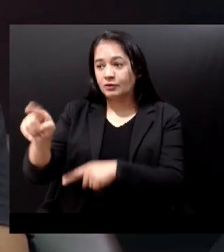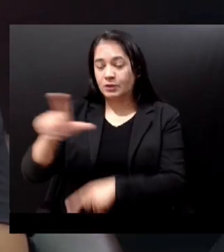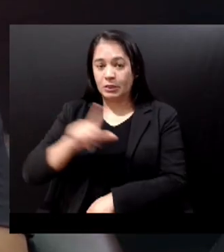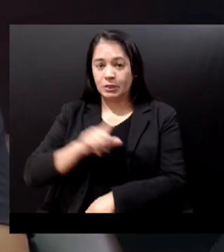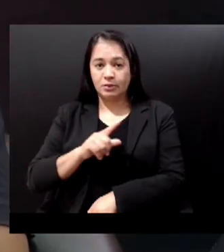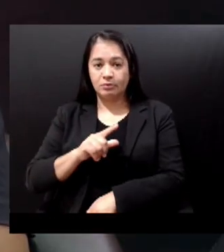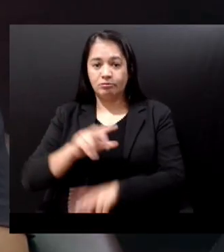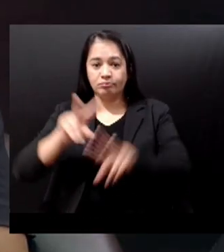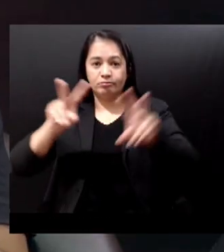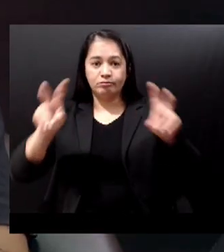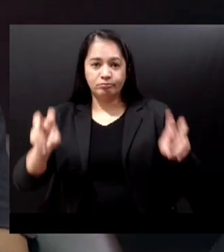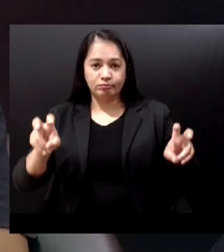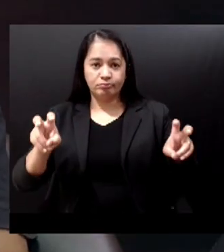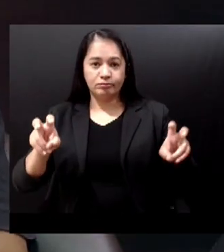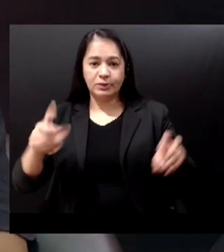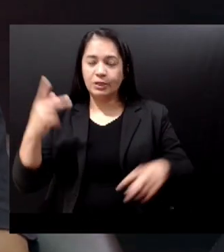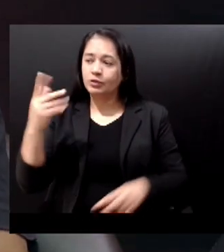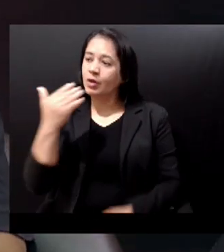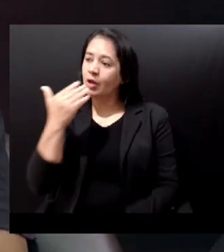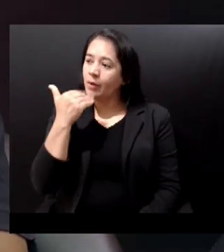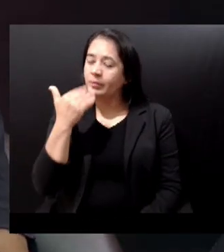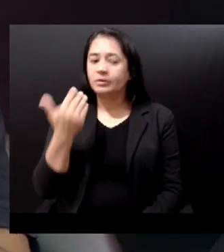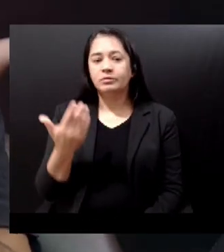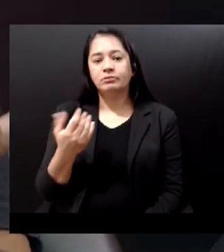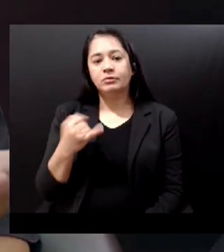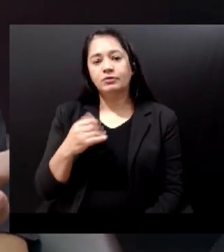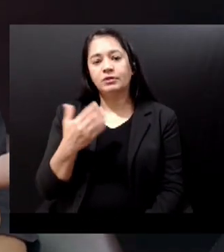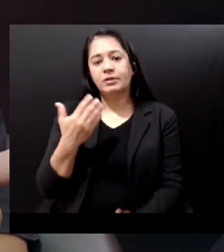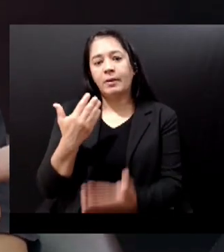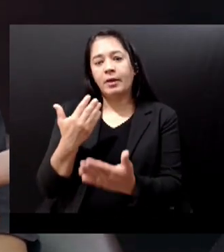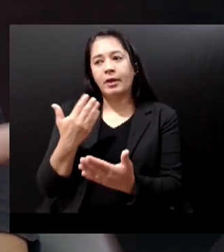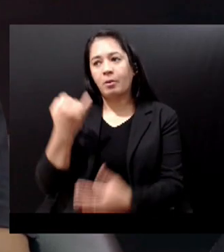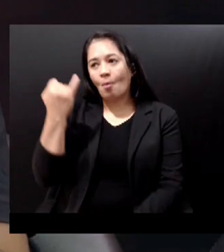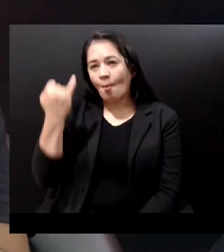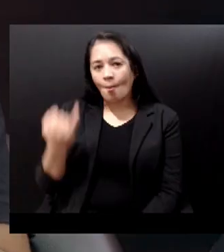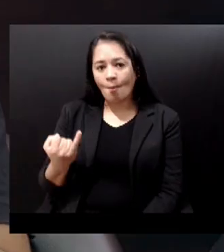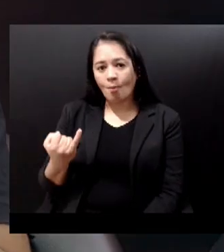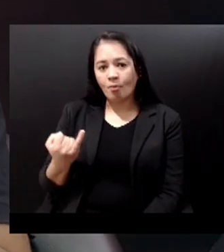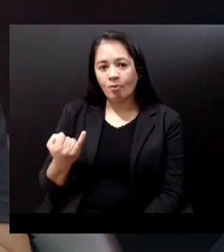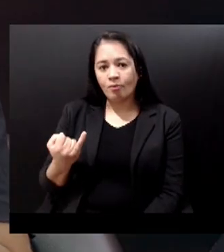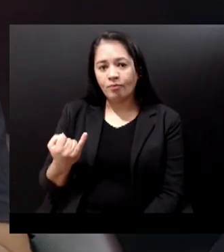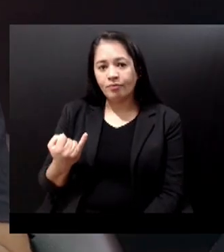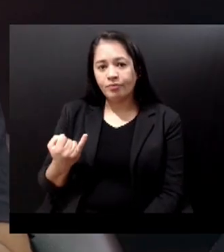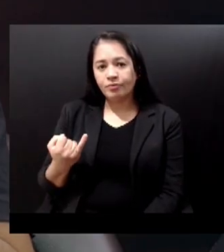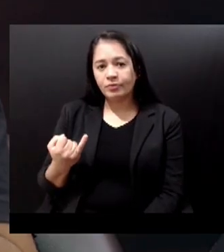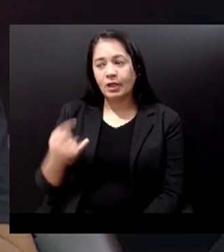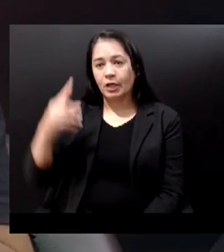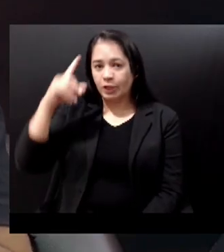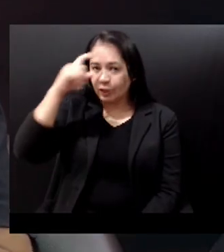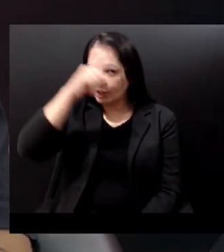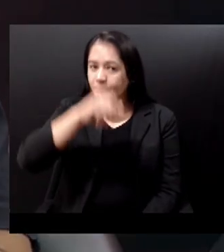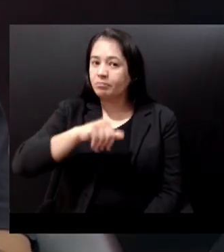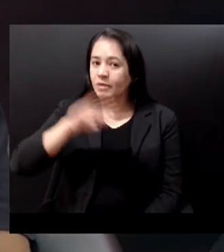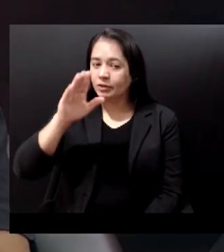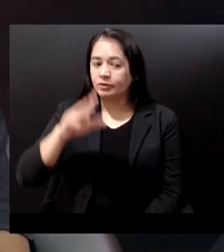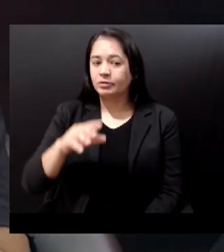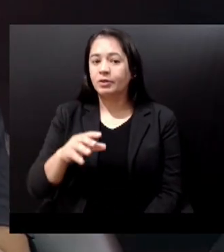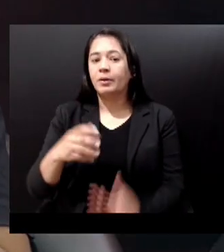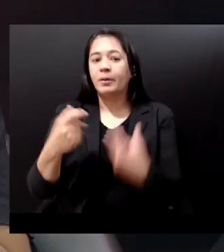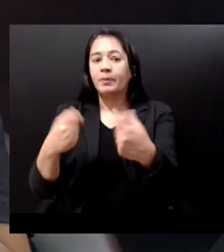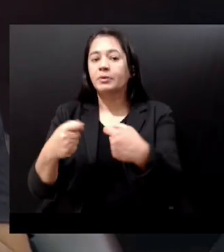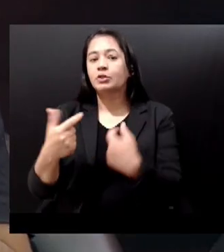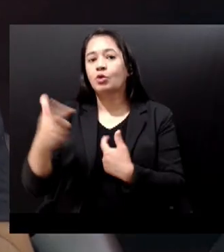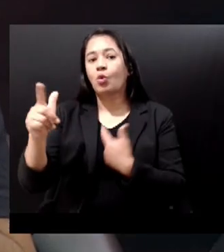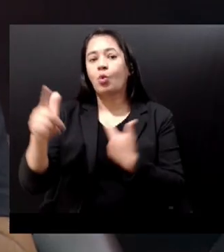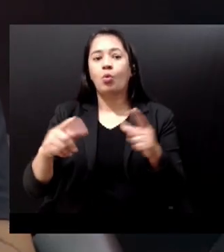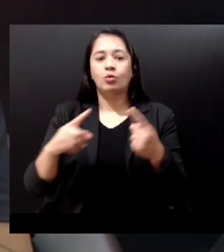sobre a sua alimentação? Porque se você quer perder uma meta ambiciosa, é uma meta um pouco mais complexa. uhum, sim. Então ela demanda outros fatores também, não só